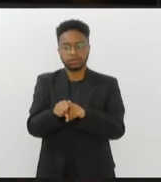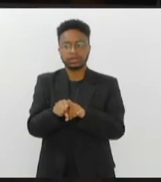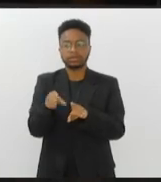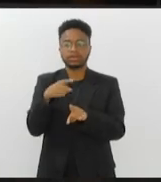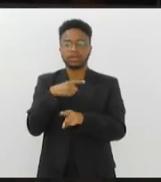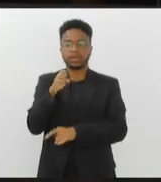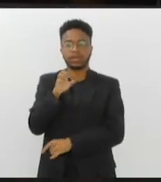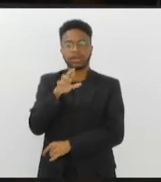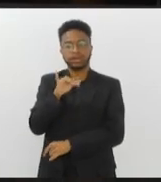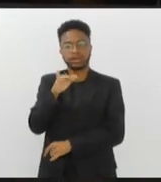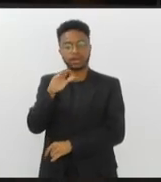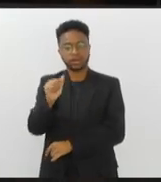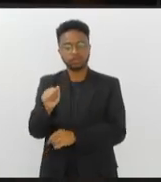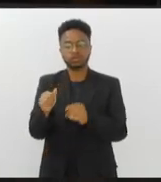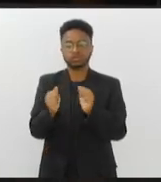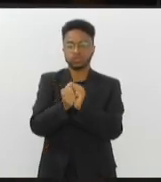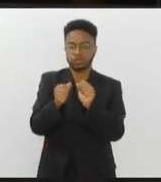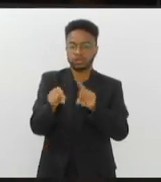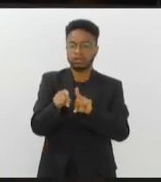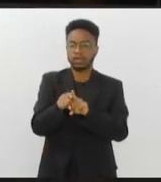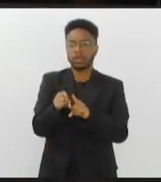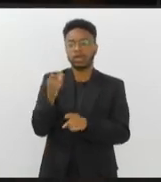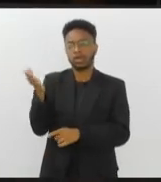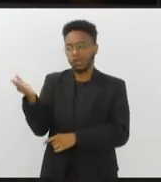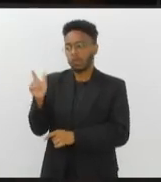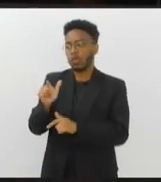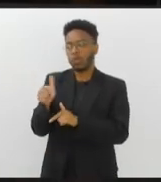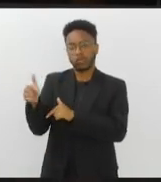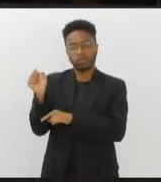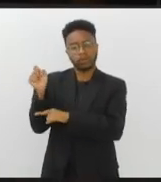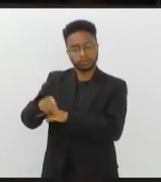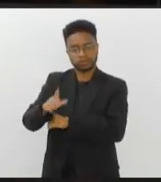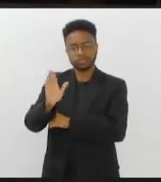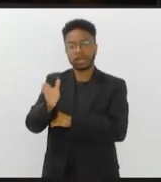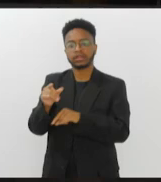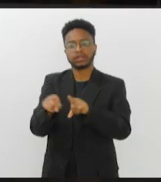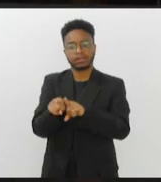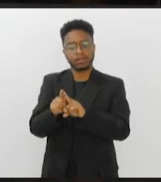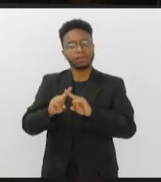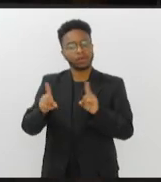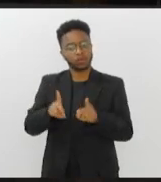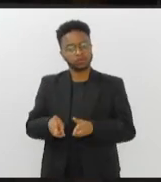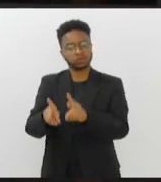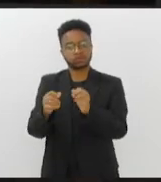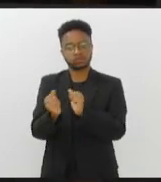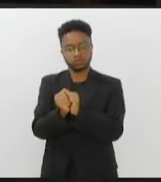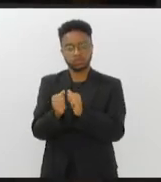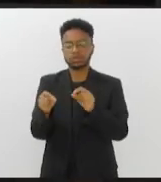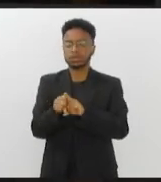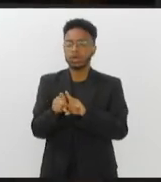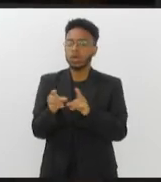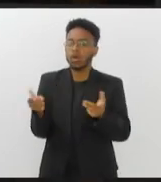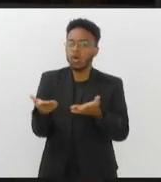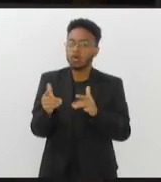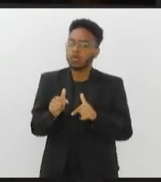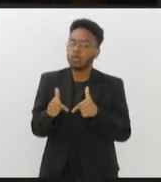tem o Coronel Miura, que já está na reserva, mas continua com a gente, ombreados. Hoje, atuando